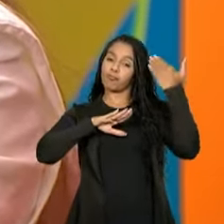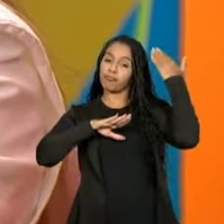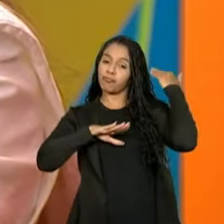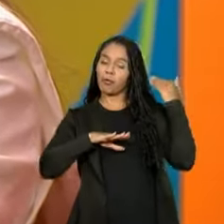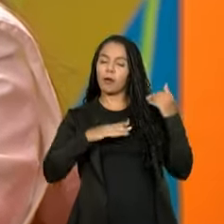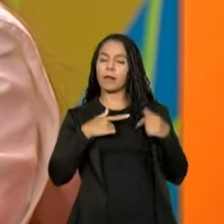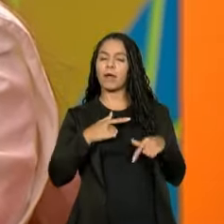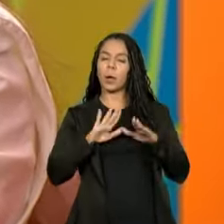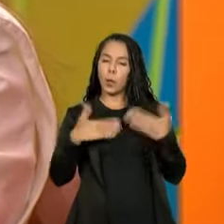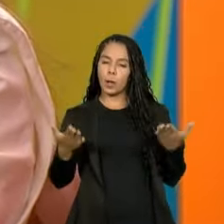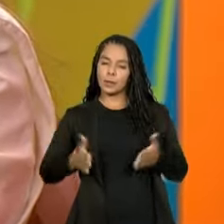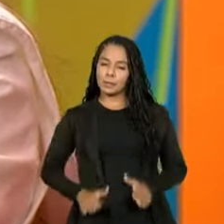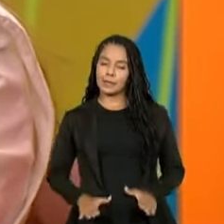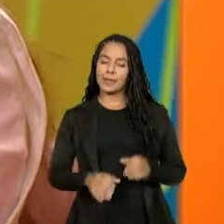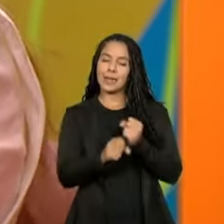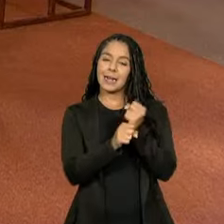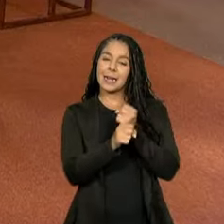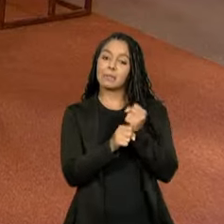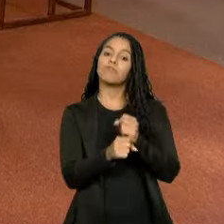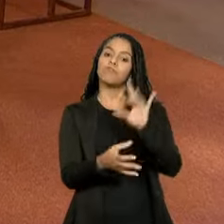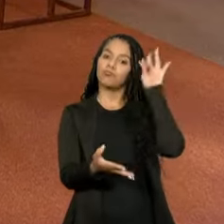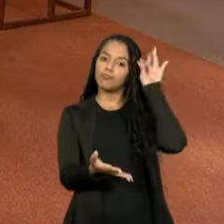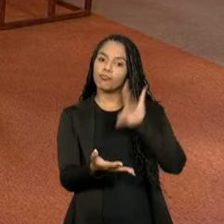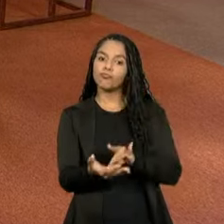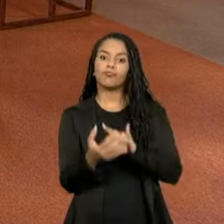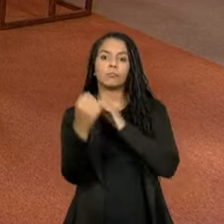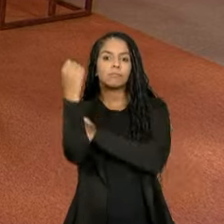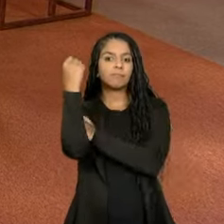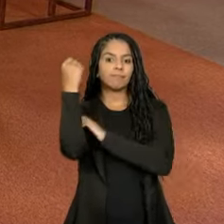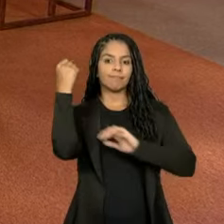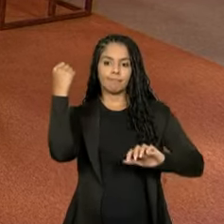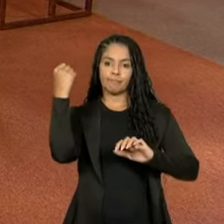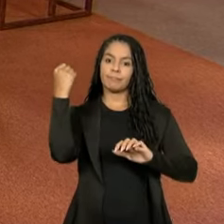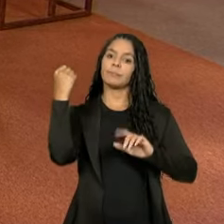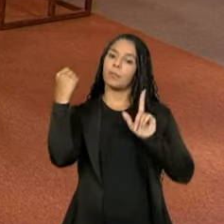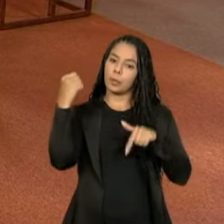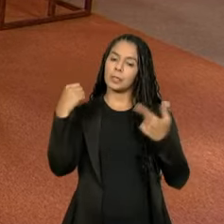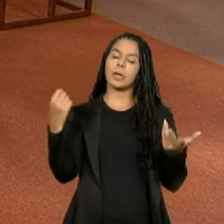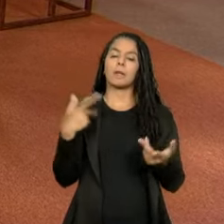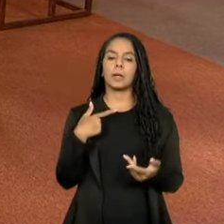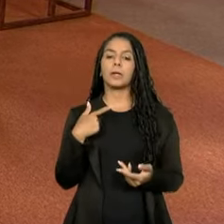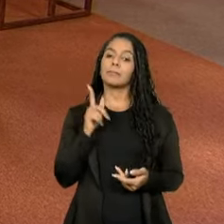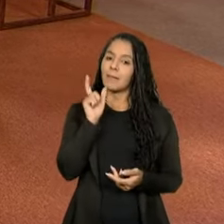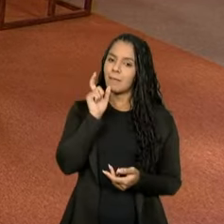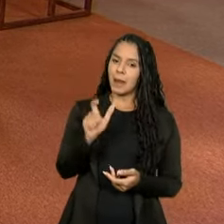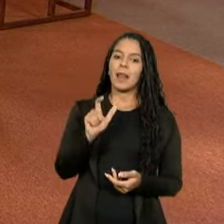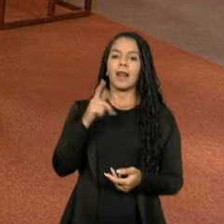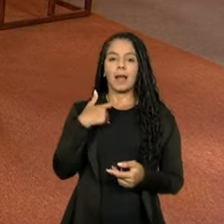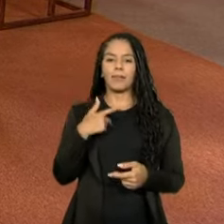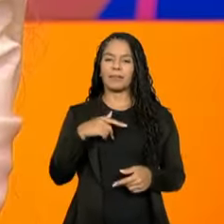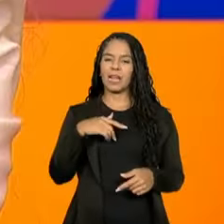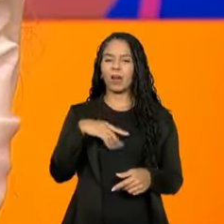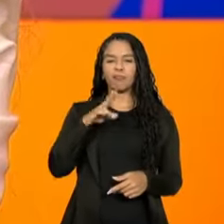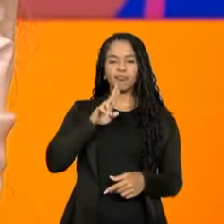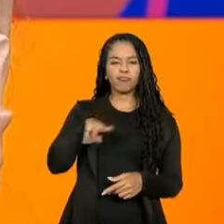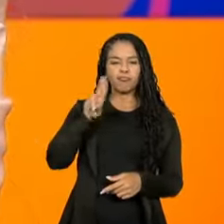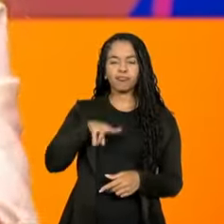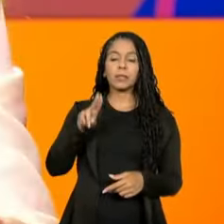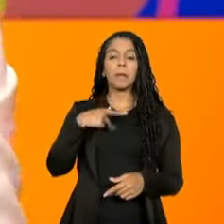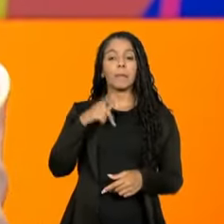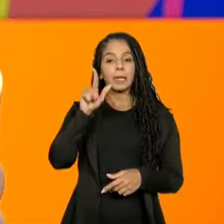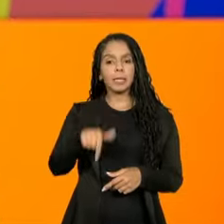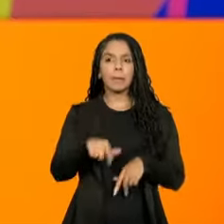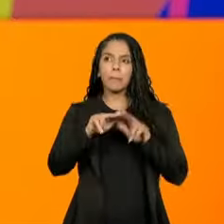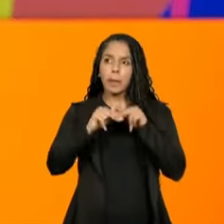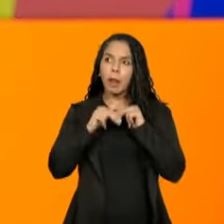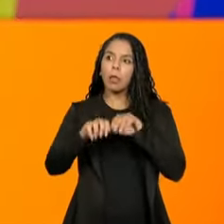alguns anos atrás, né? Um real empoderamento, essa palavra está meio desgastada, mas eu acho que é um real empoderamento a partir da educação,